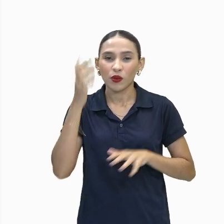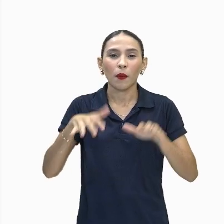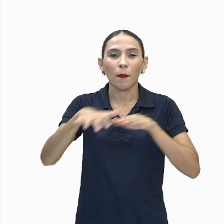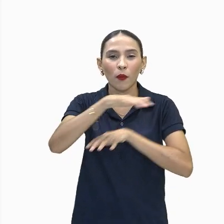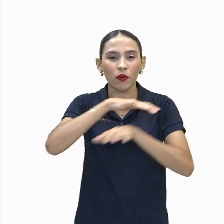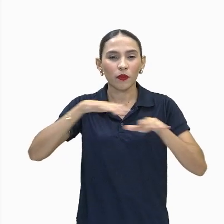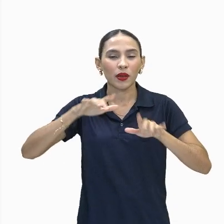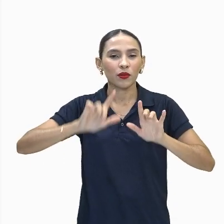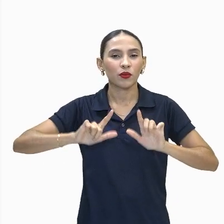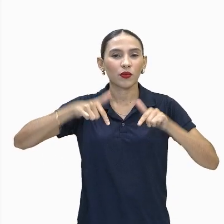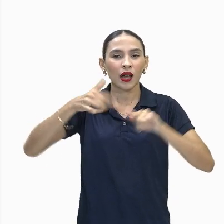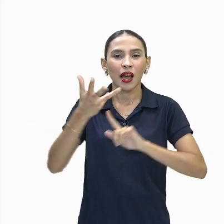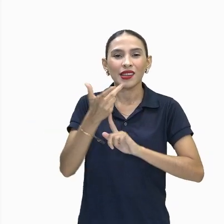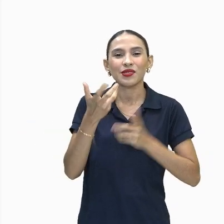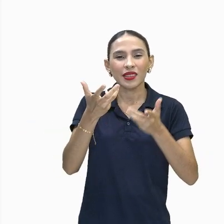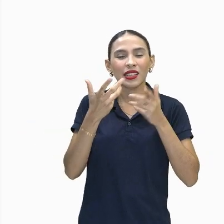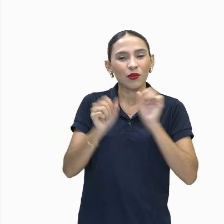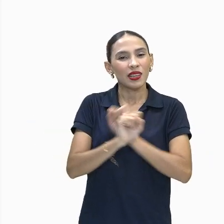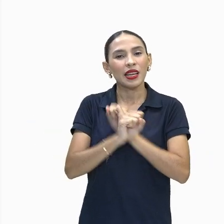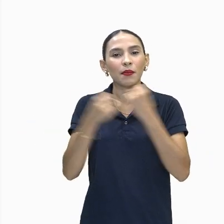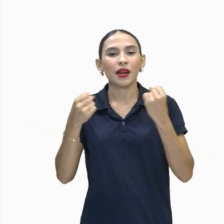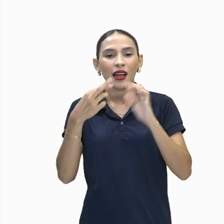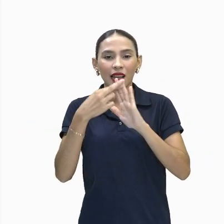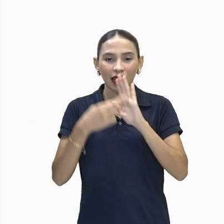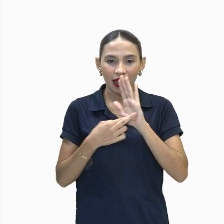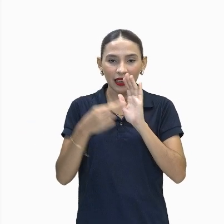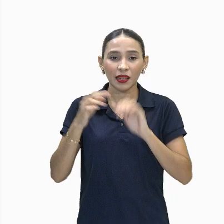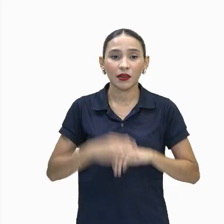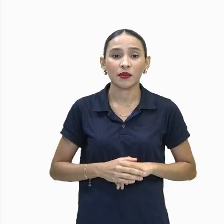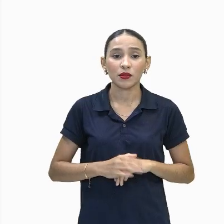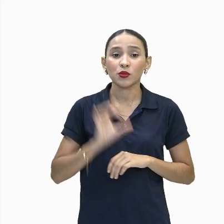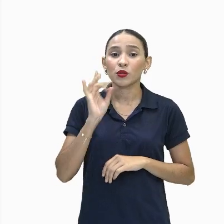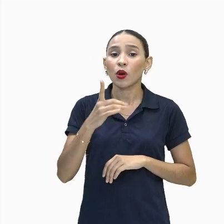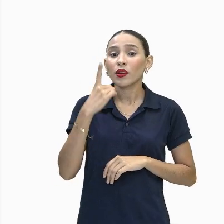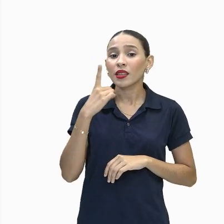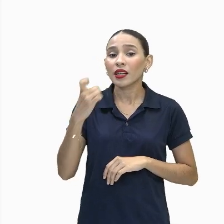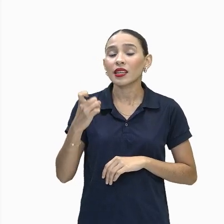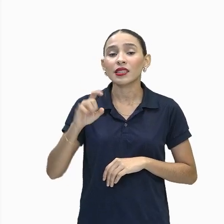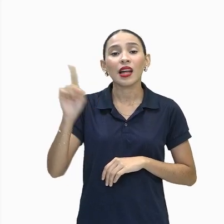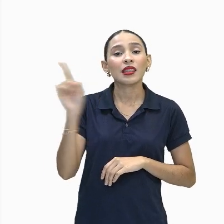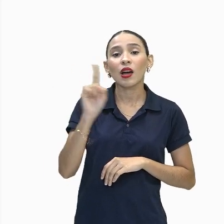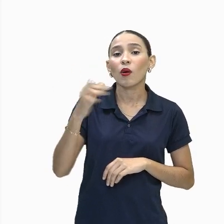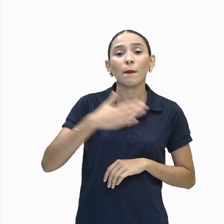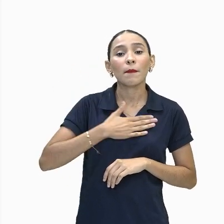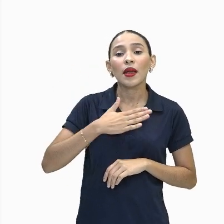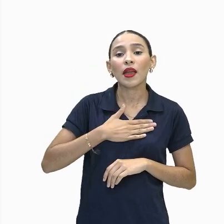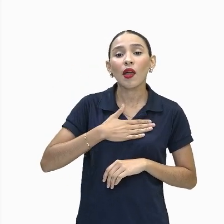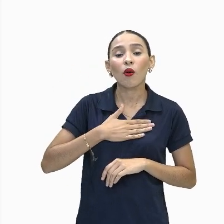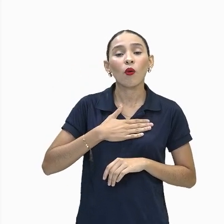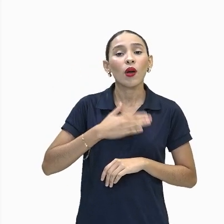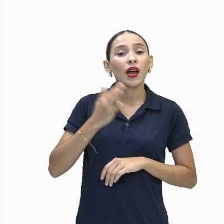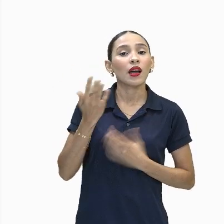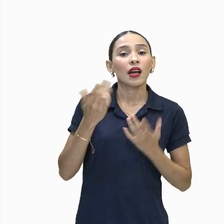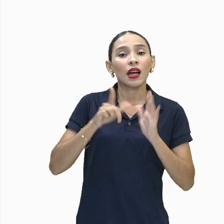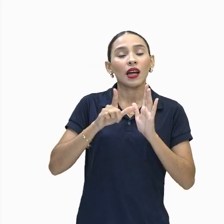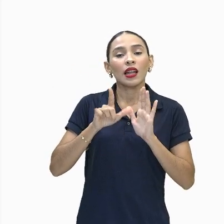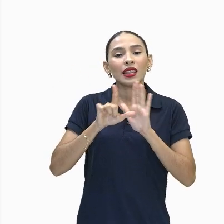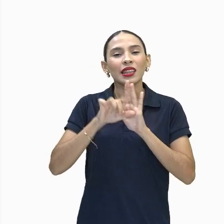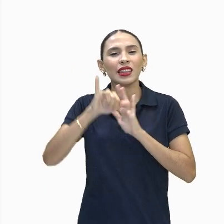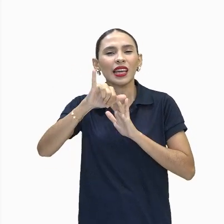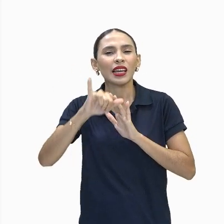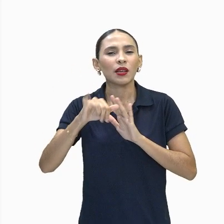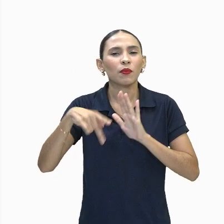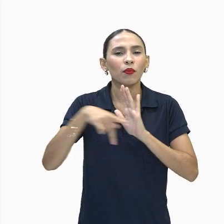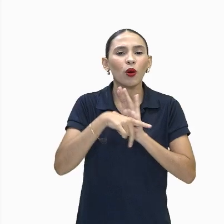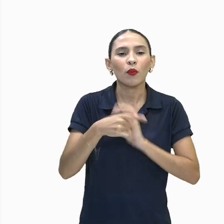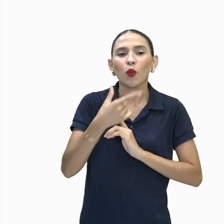artísticos, eles tinham isso de querer quebrar regras, tá? Só me interessa o que não é meu. lei do homem, lei do